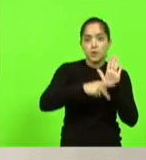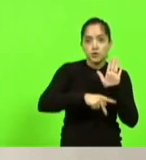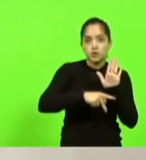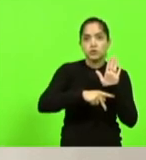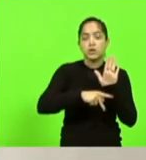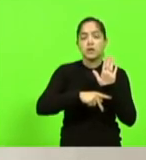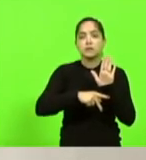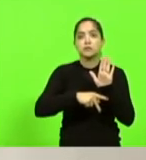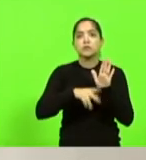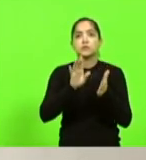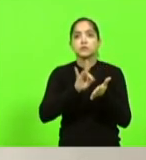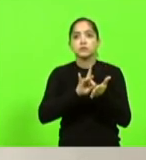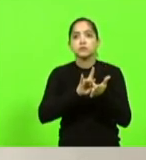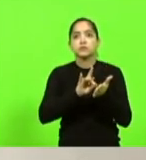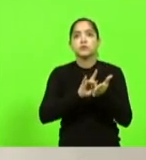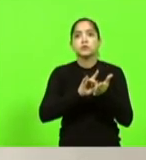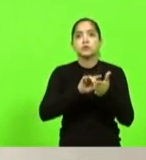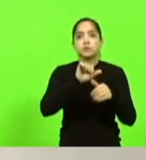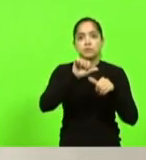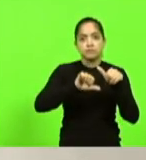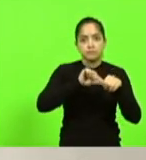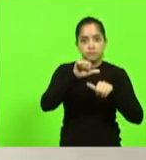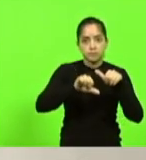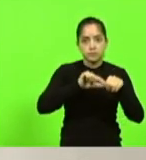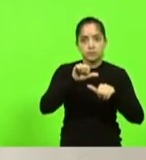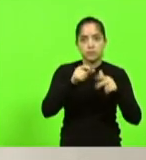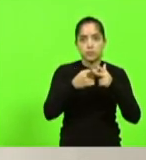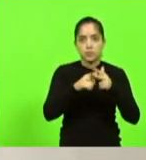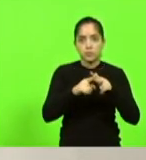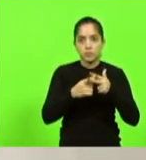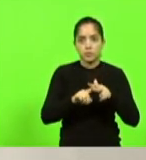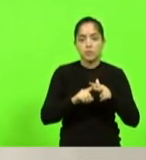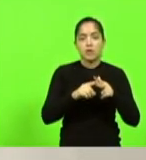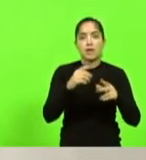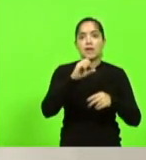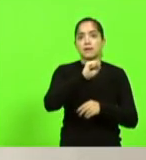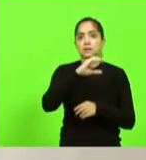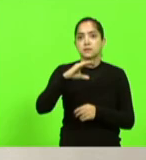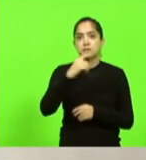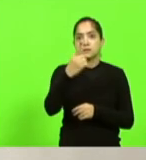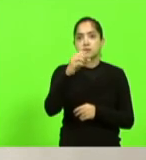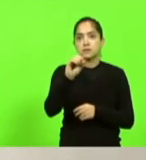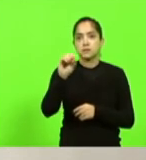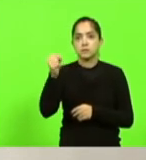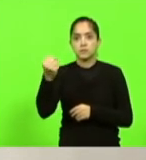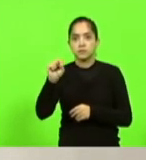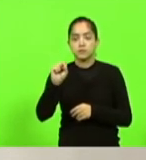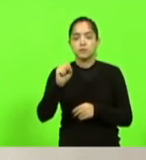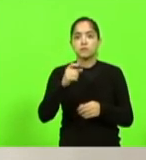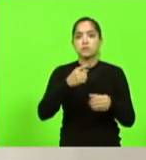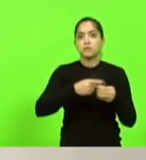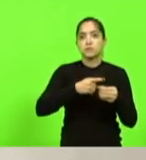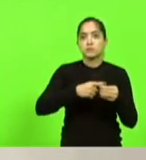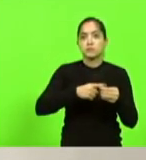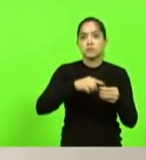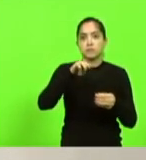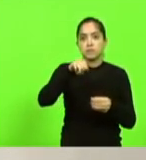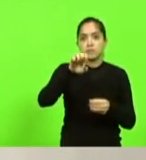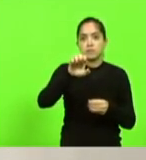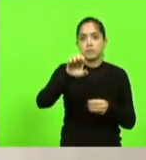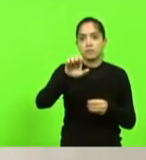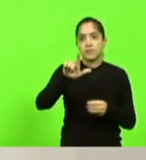para a reestruturação da SC-108, no trecho que liga os municípios de Meleiro à Nova